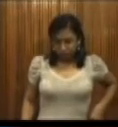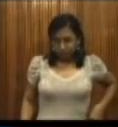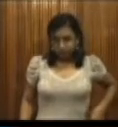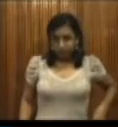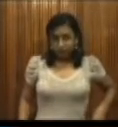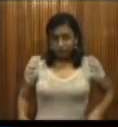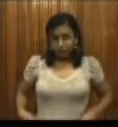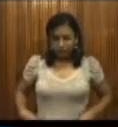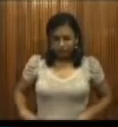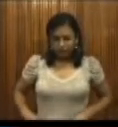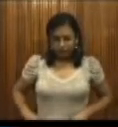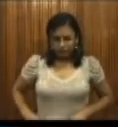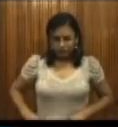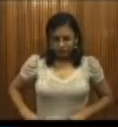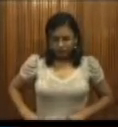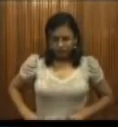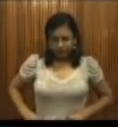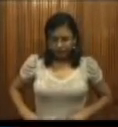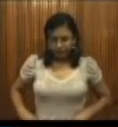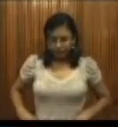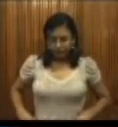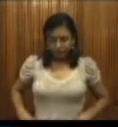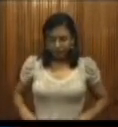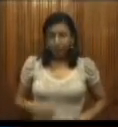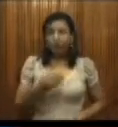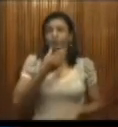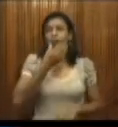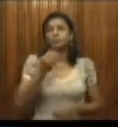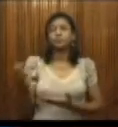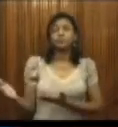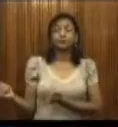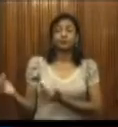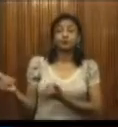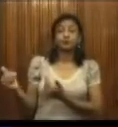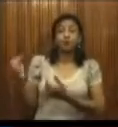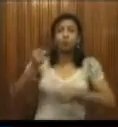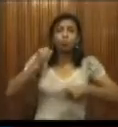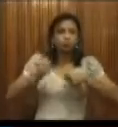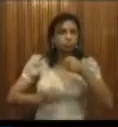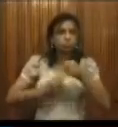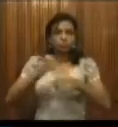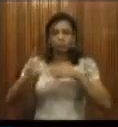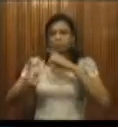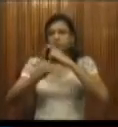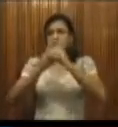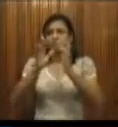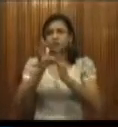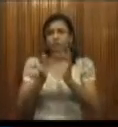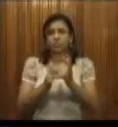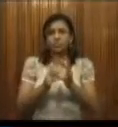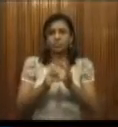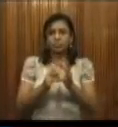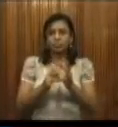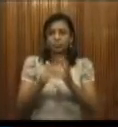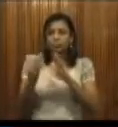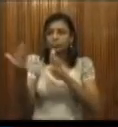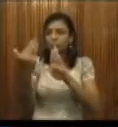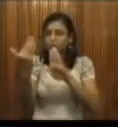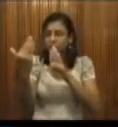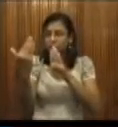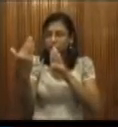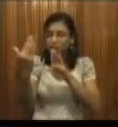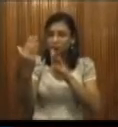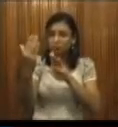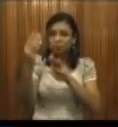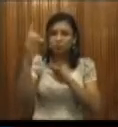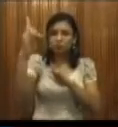e, ajoelhando-se, um homem de status, ajoelhado diante de um simples